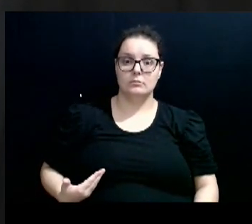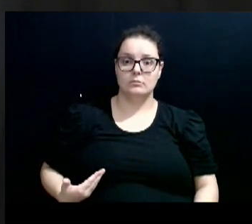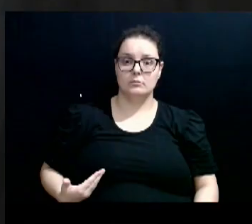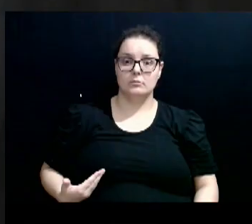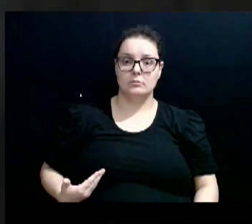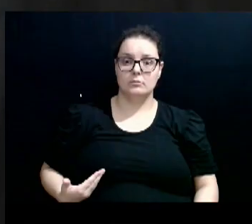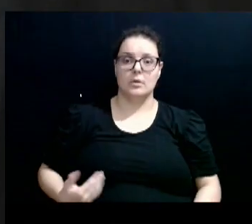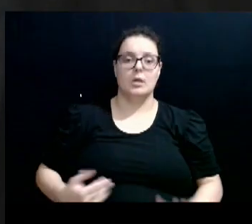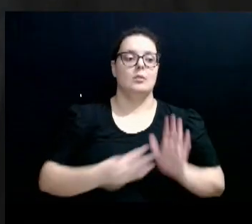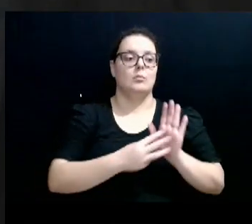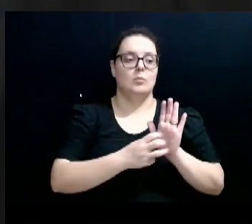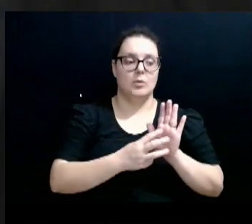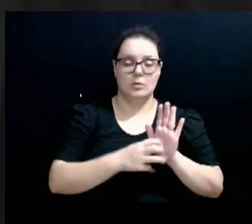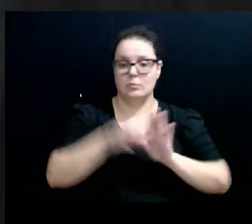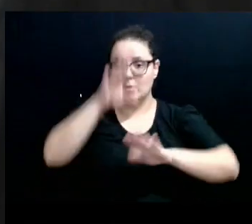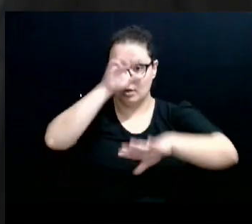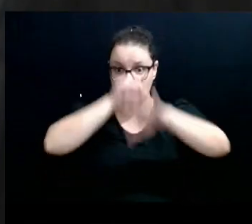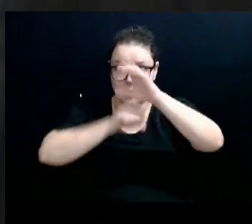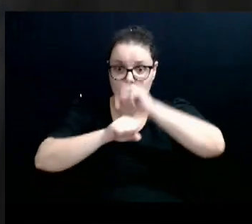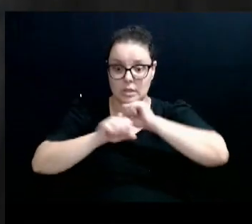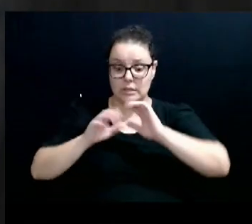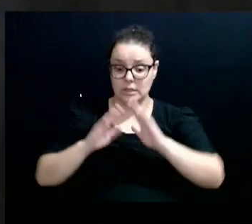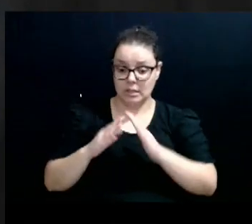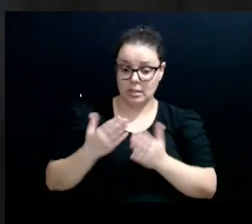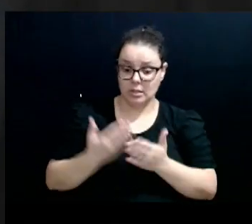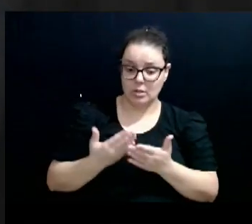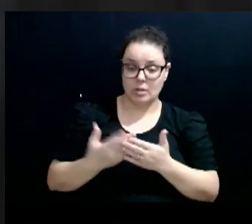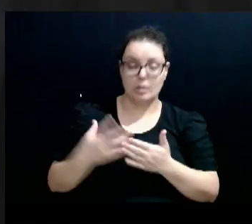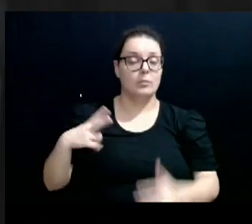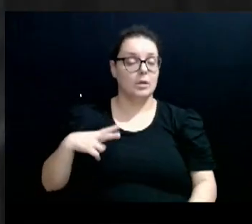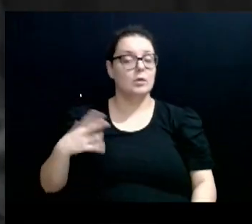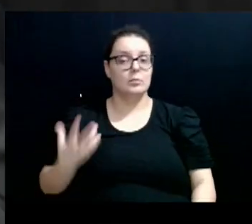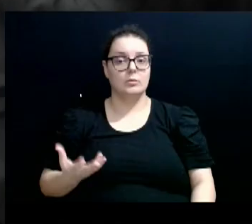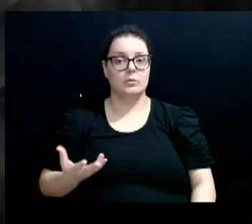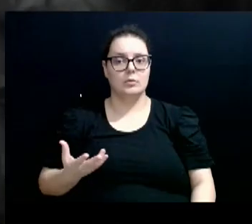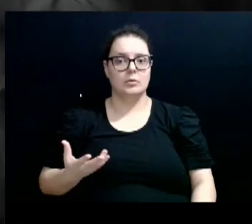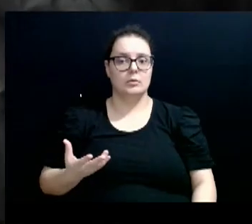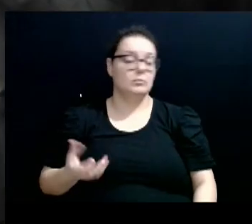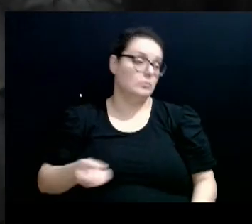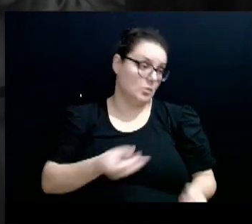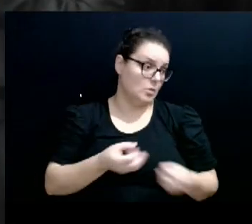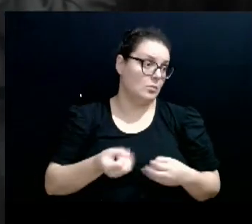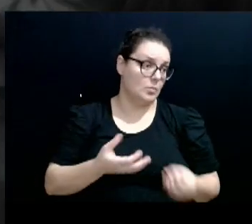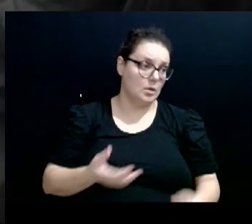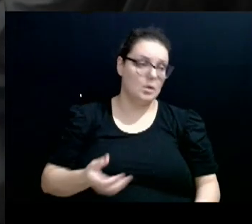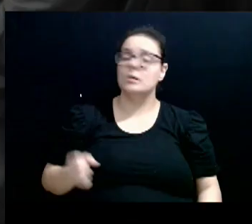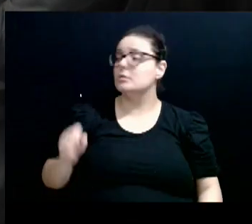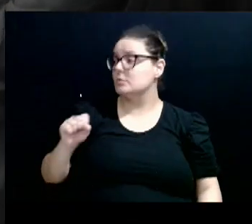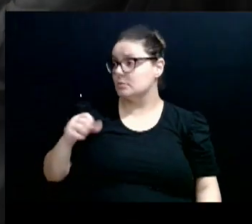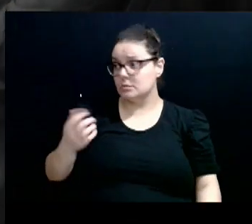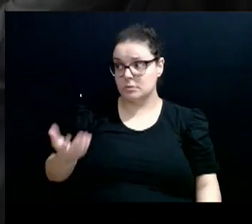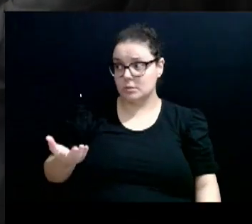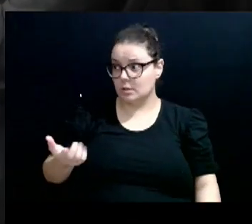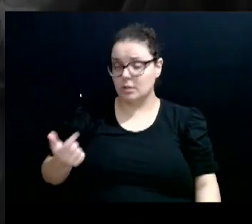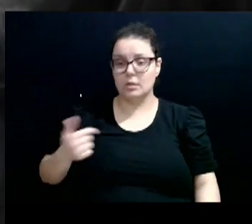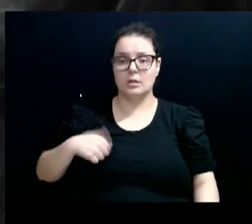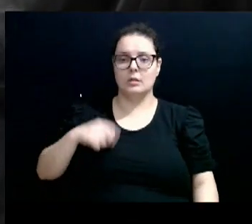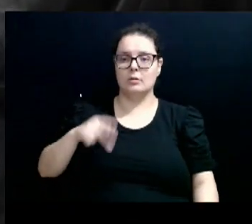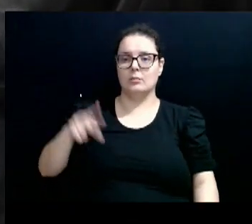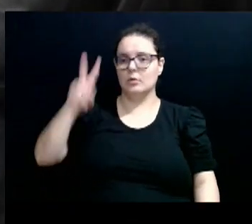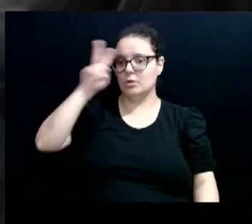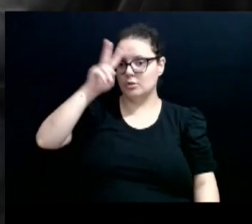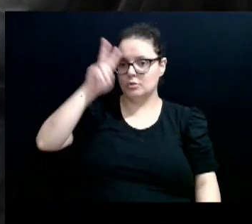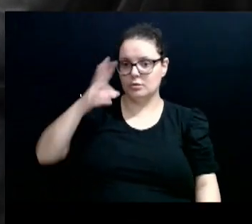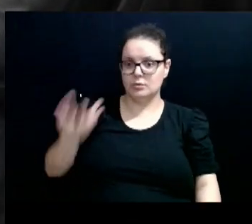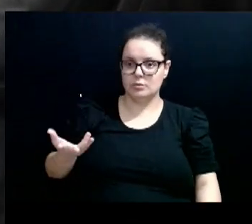tinha aprendido na escola particular. Então os pais... Levou uma inovação, então. Os pais, por exemplo, eu sou professor de história. Eu levava